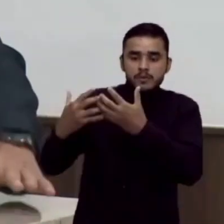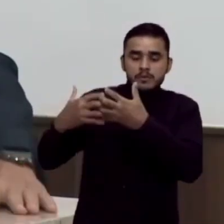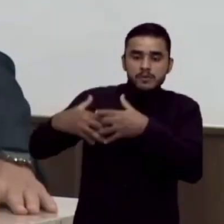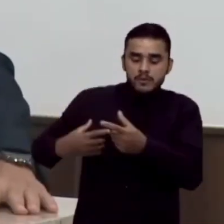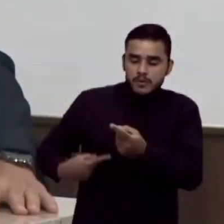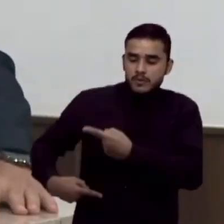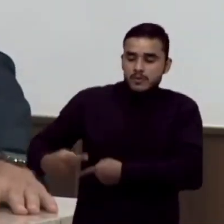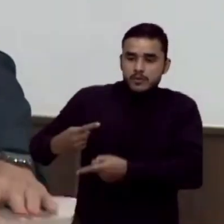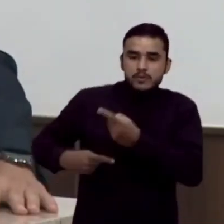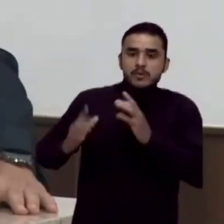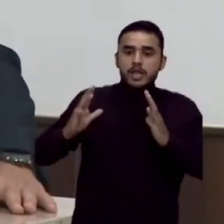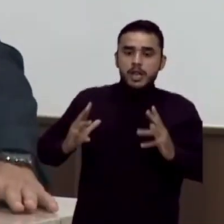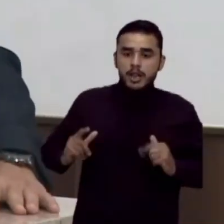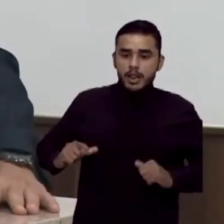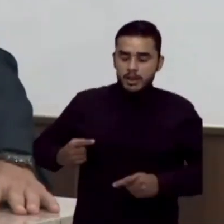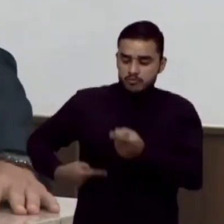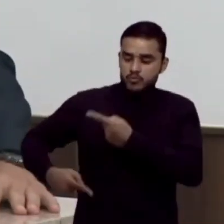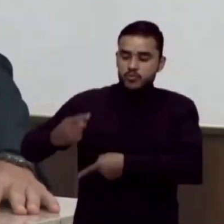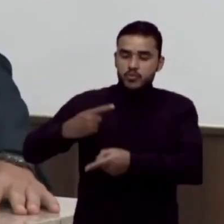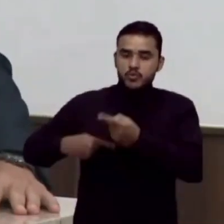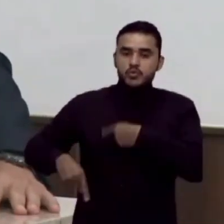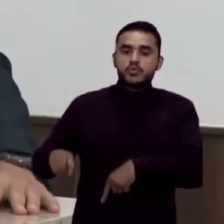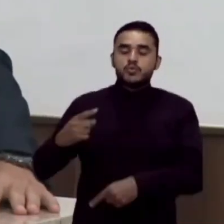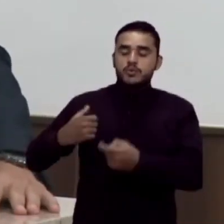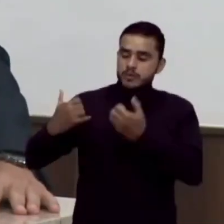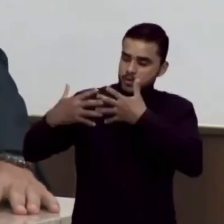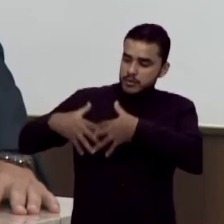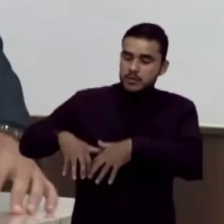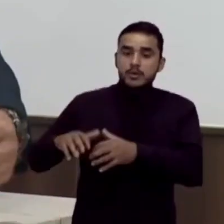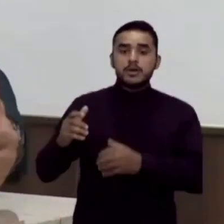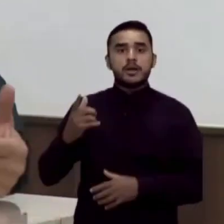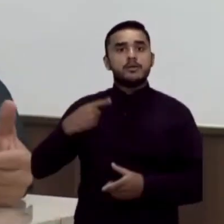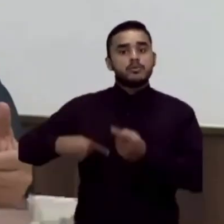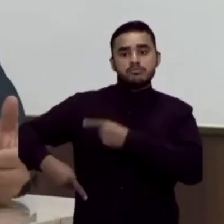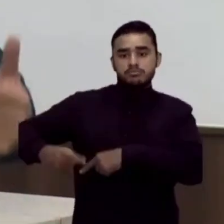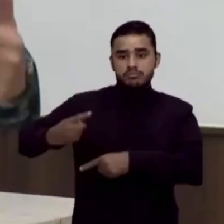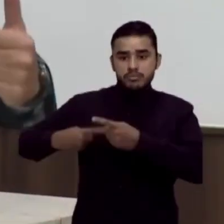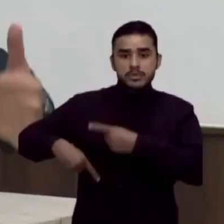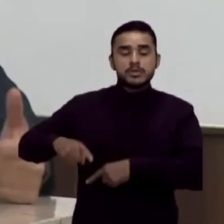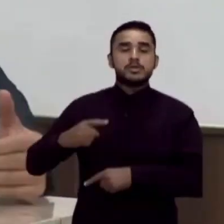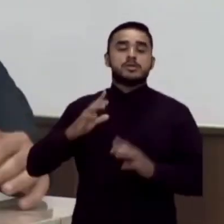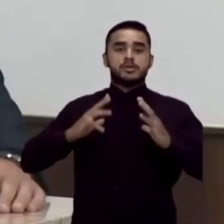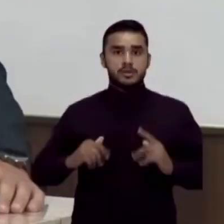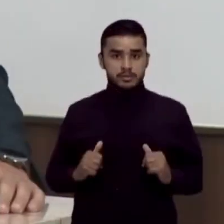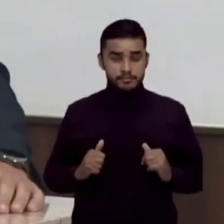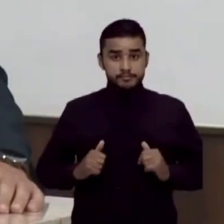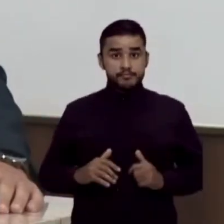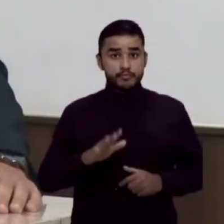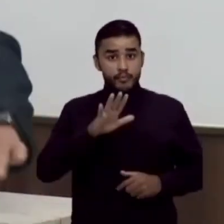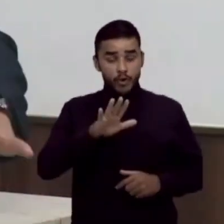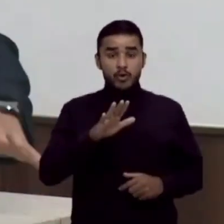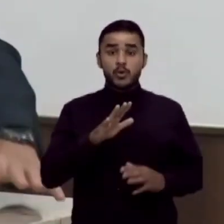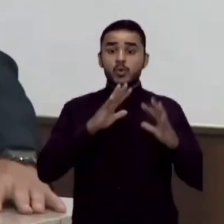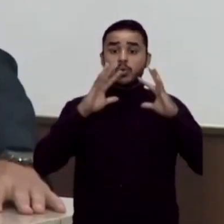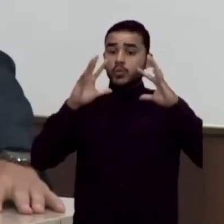todo dinheiro para as clínicas de hemodiálise é vem do governo federal